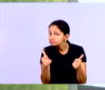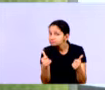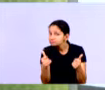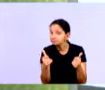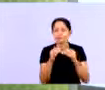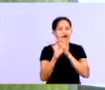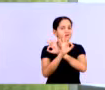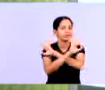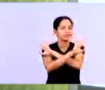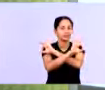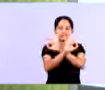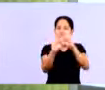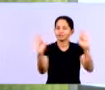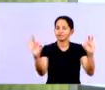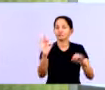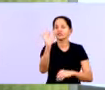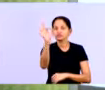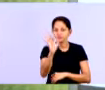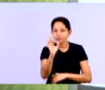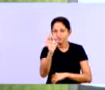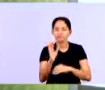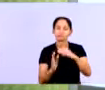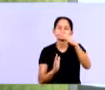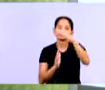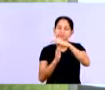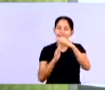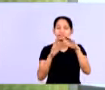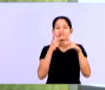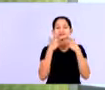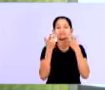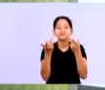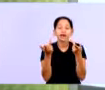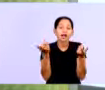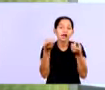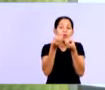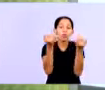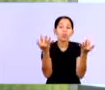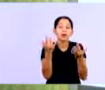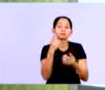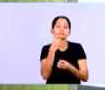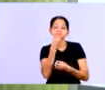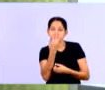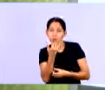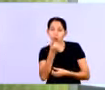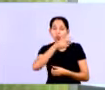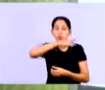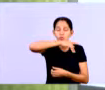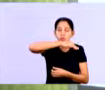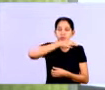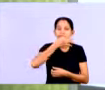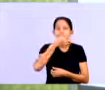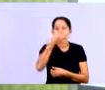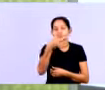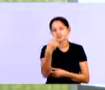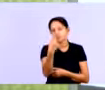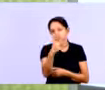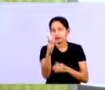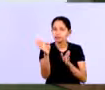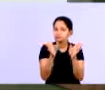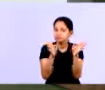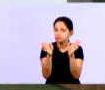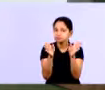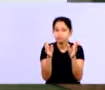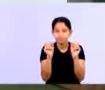Excelente, professora. Essa taxa mínima de atratividade, o nome já diz, né? Quanto que ela gera de atração para que você possa fazer esse investimento. Certo,